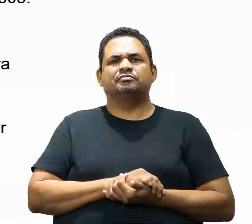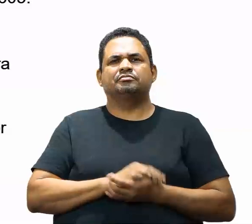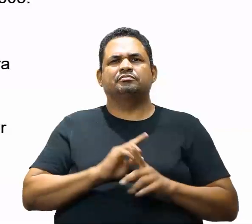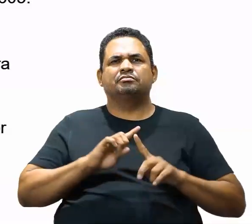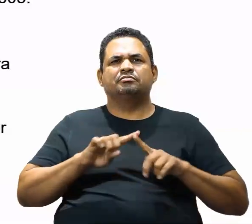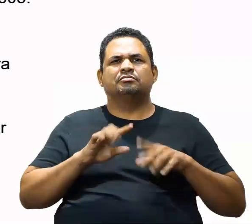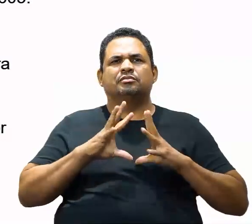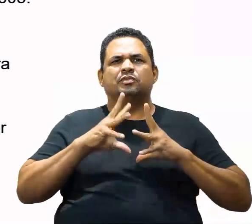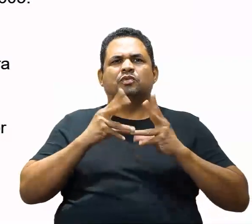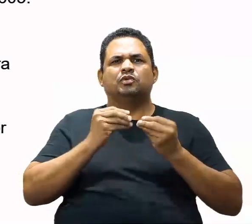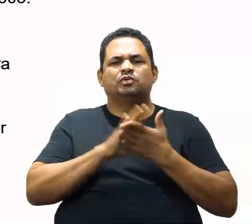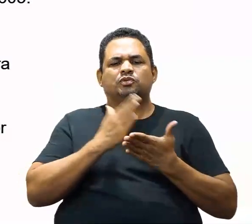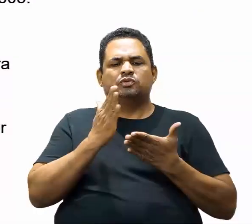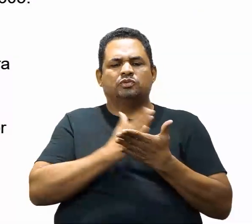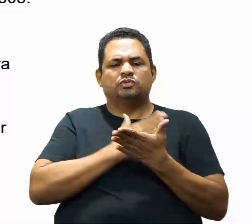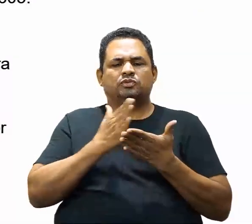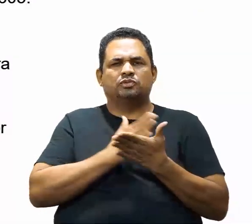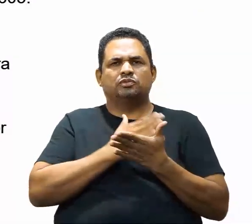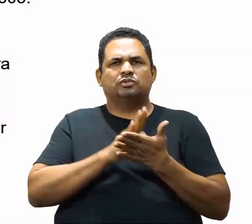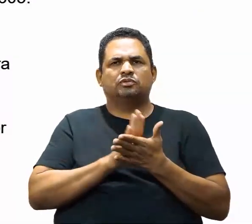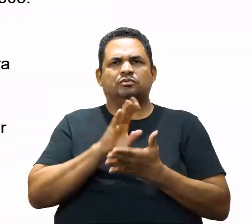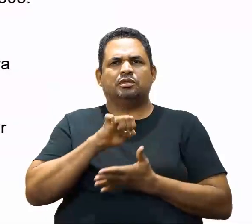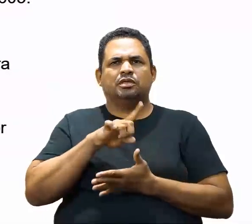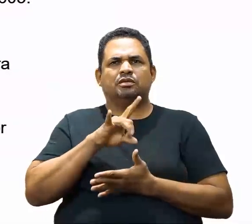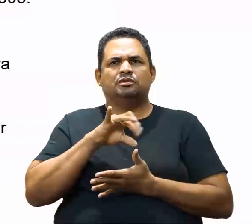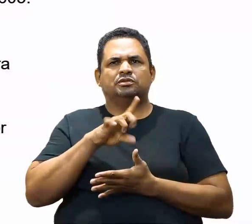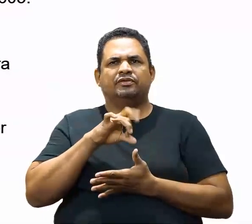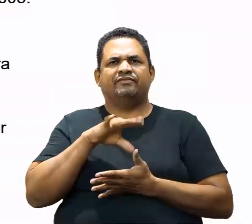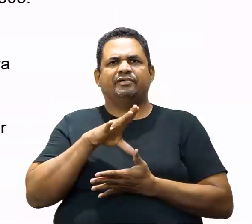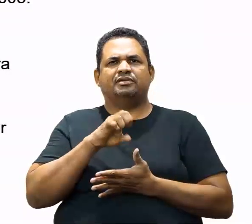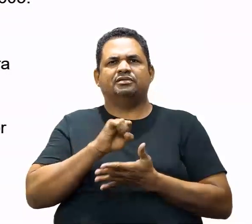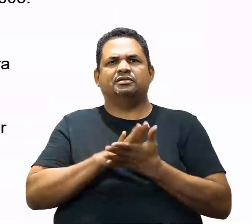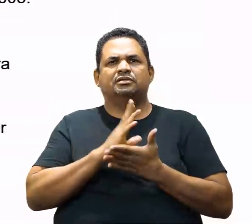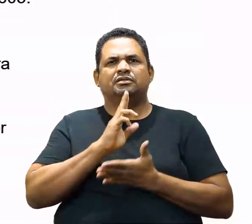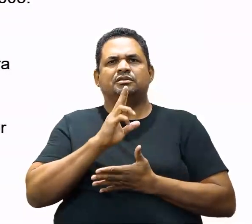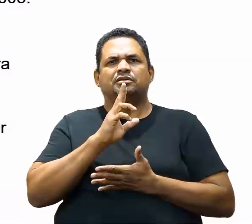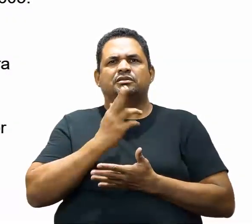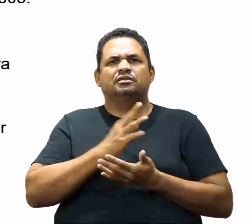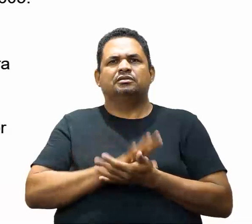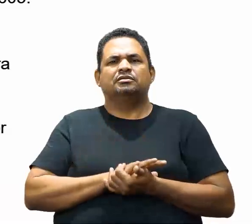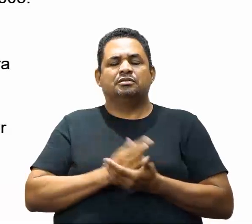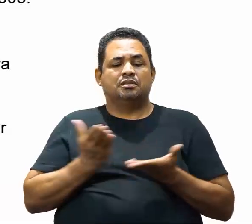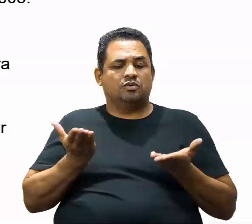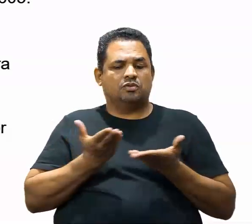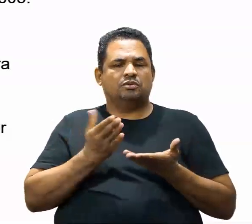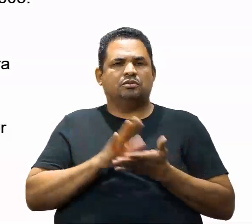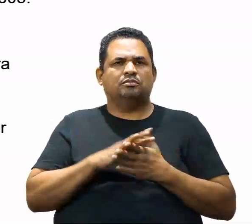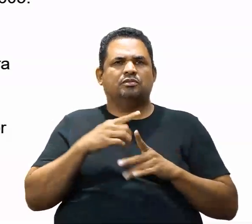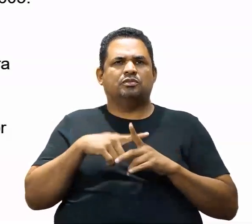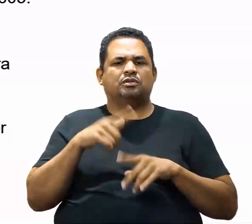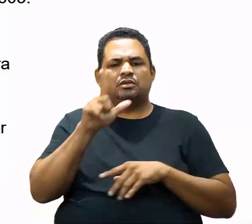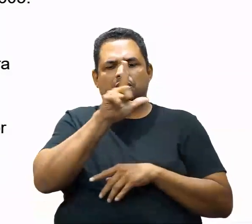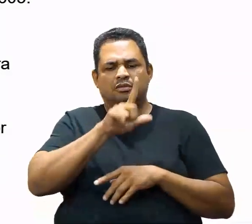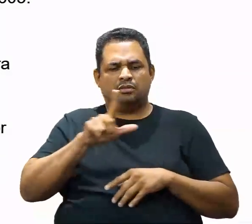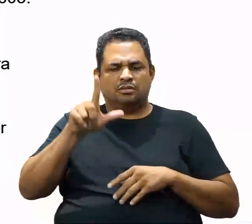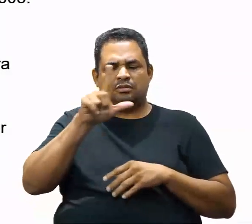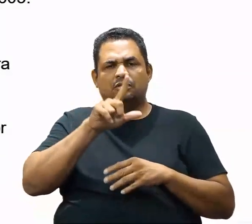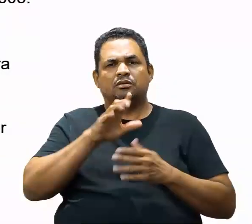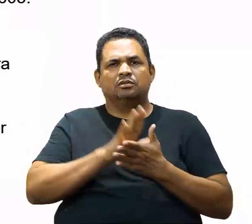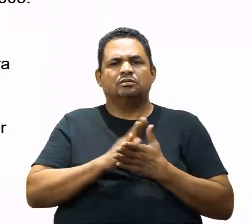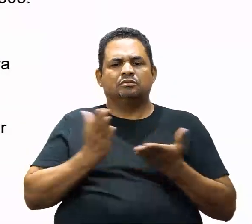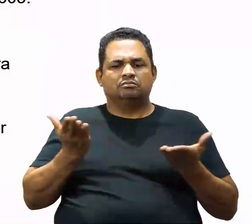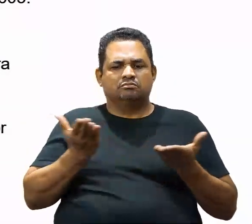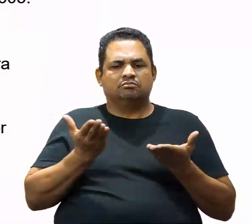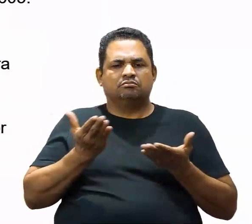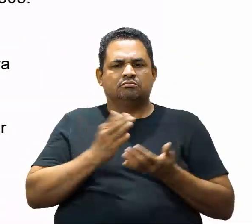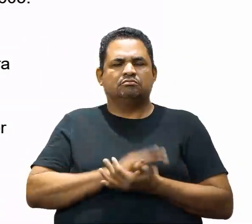todos os escritos do Miguel de Cervantes, ele sempre vai ser muito atual, porque a literatura, ela é